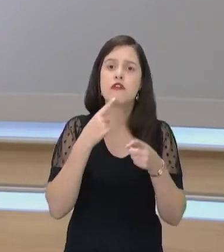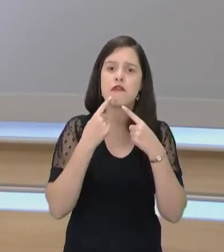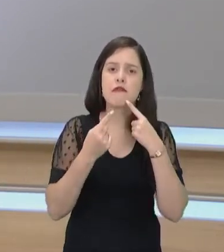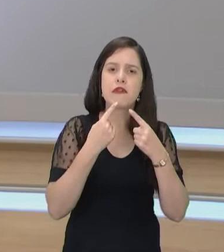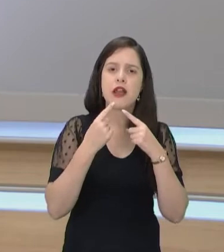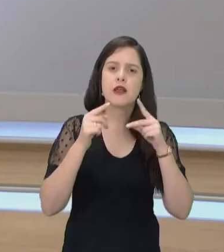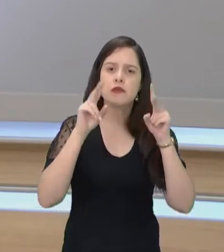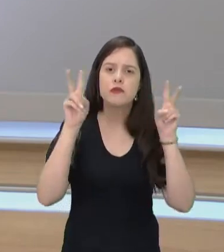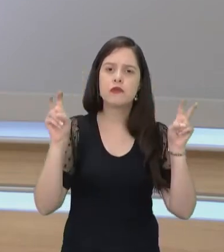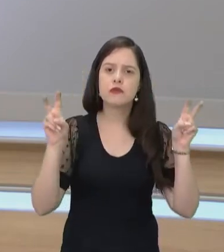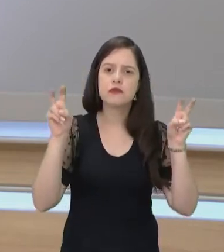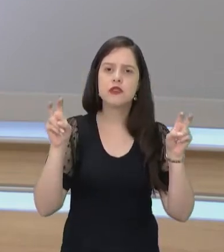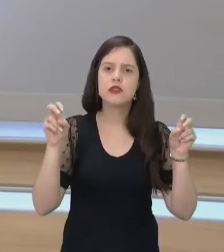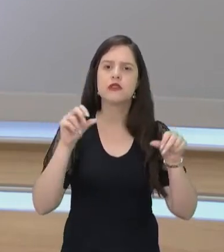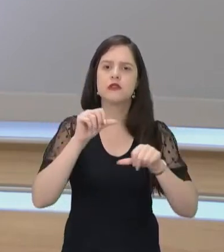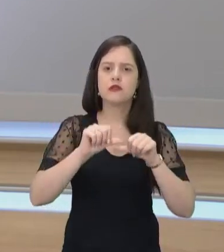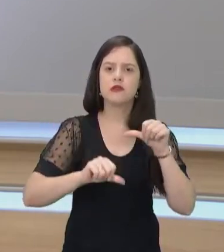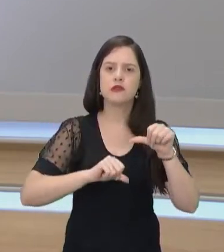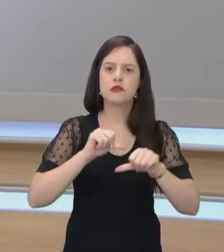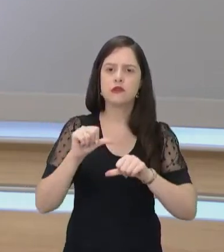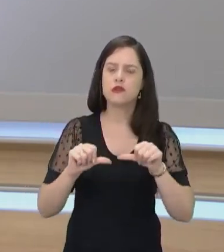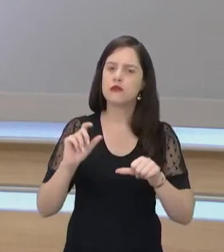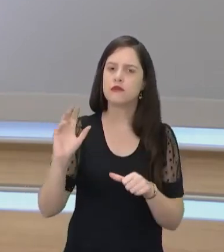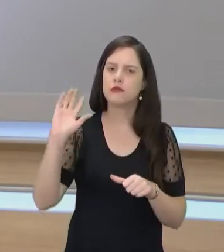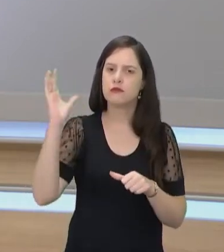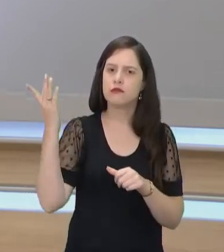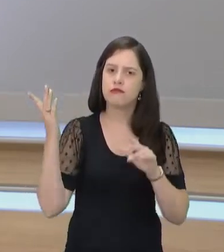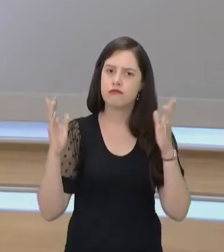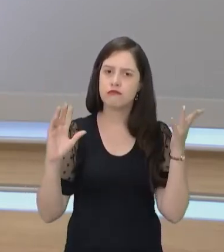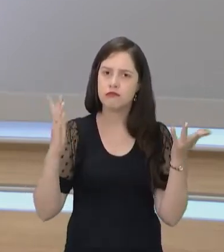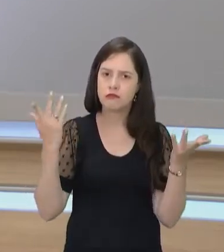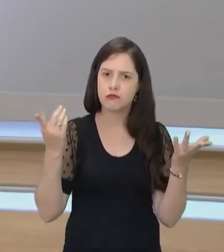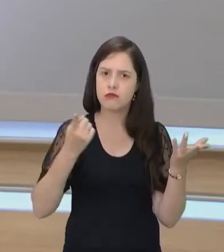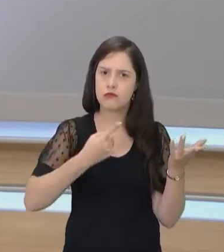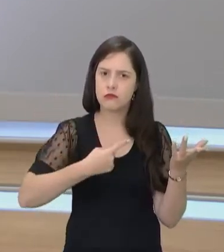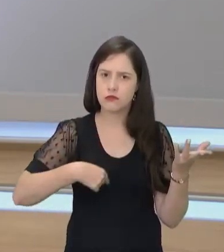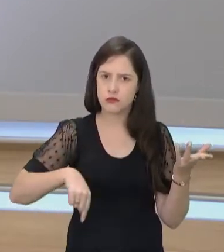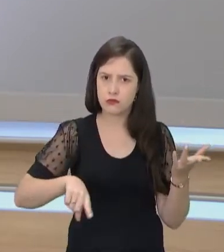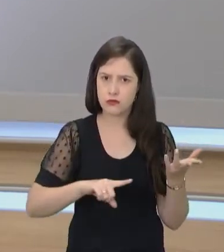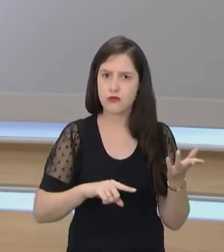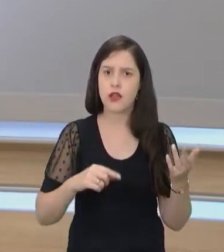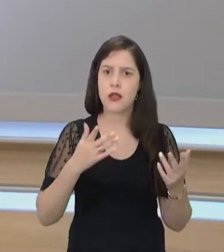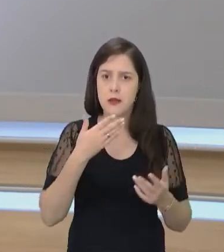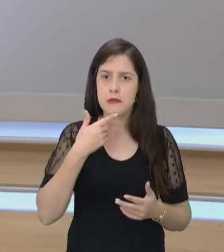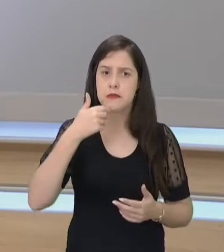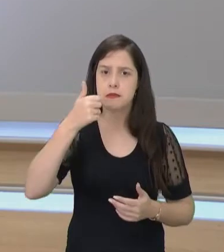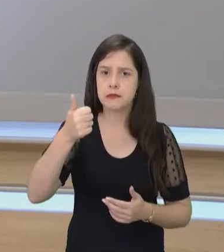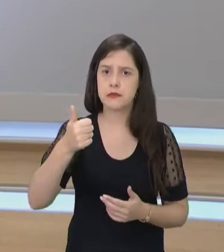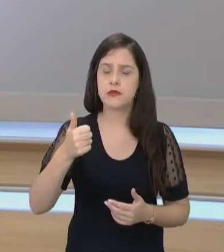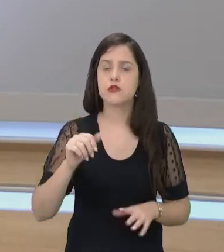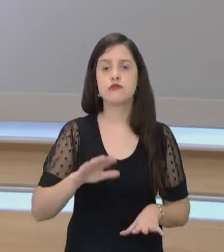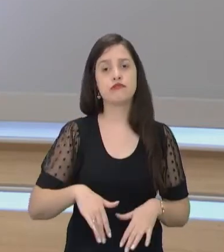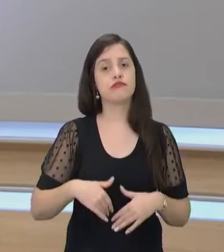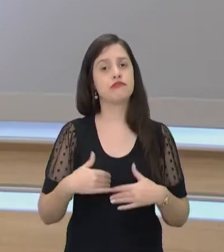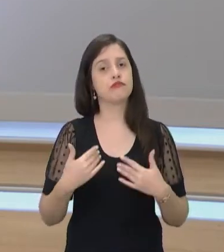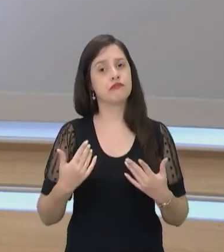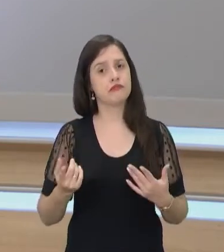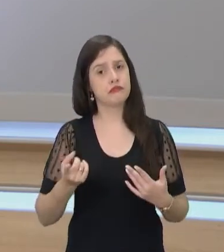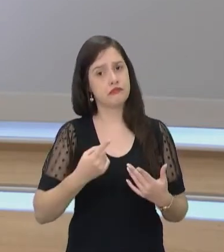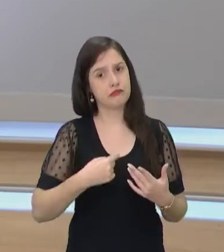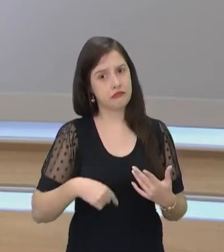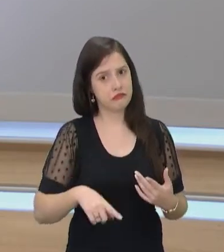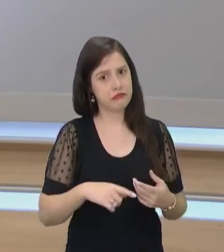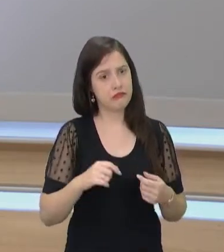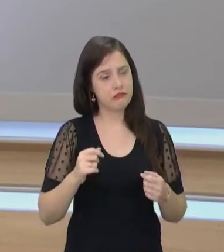sobre essas mudanças que estão acontecendo em relação à taxação do nosso lixo, para a gente conhecer melhor. Só que assim, para a gente querer reverter